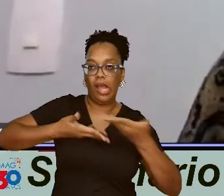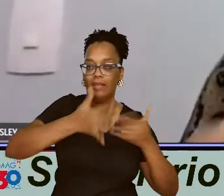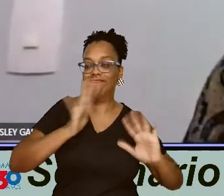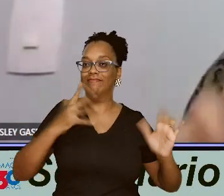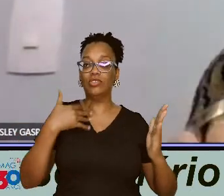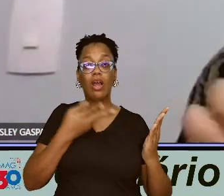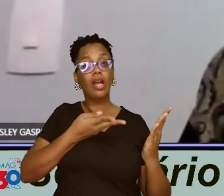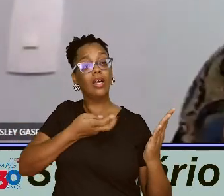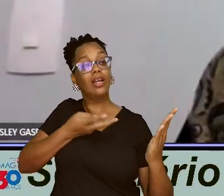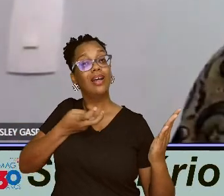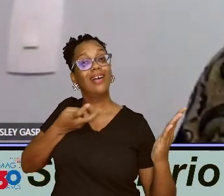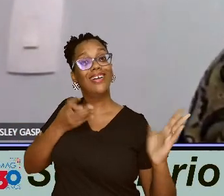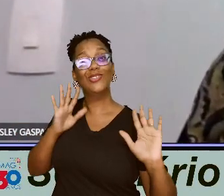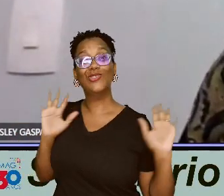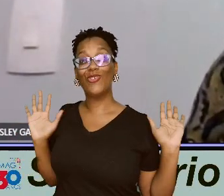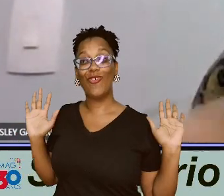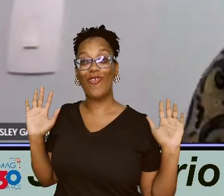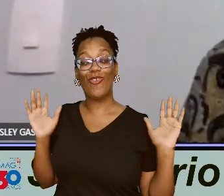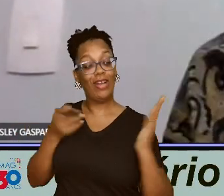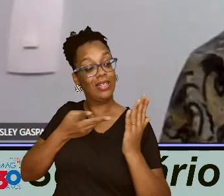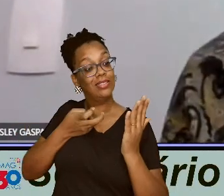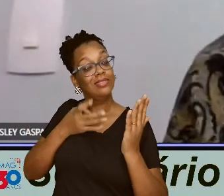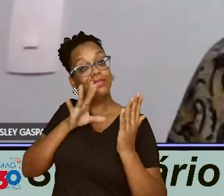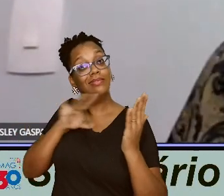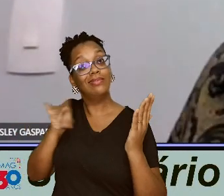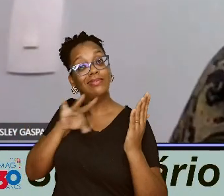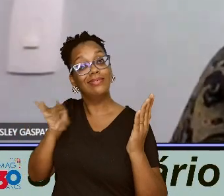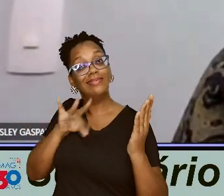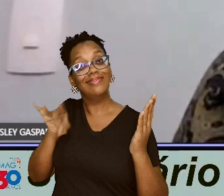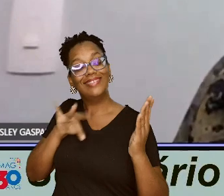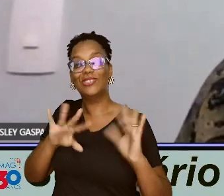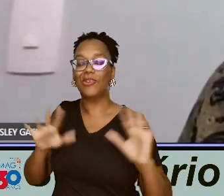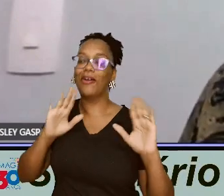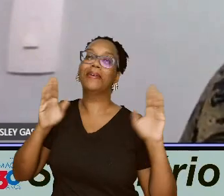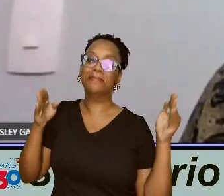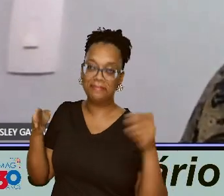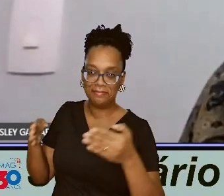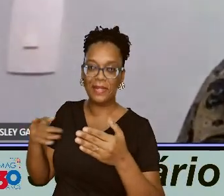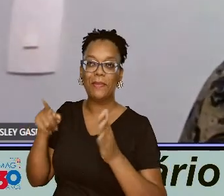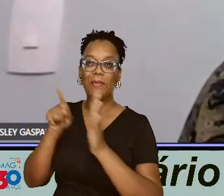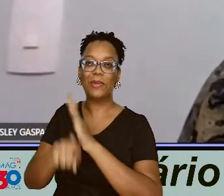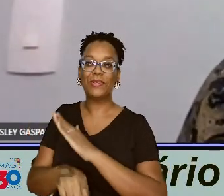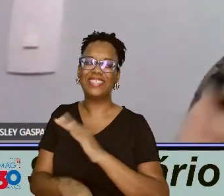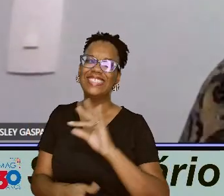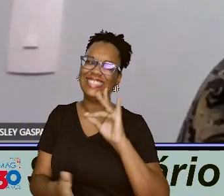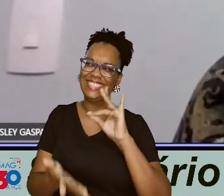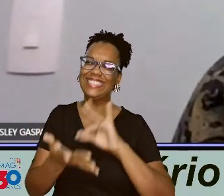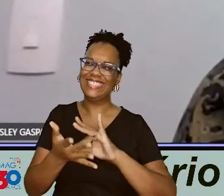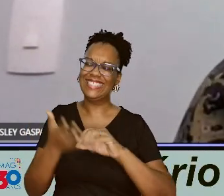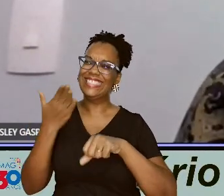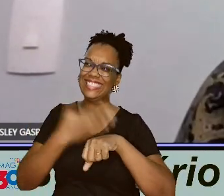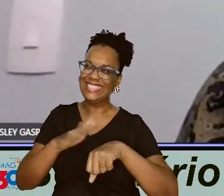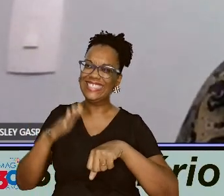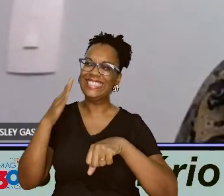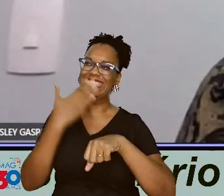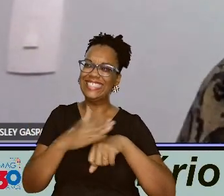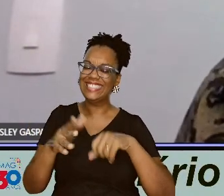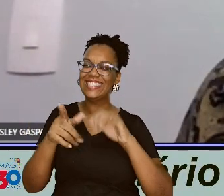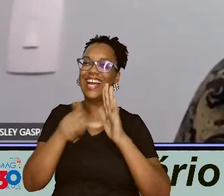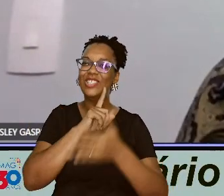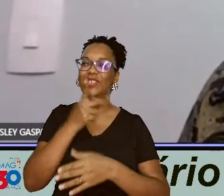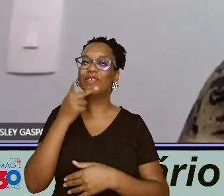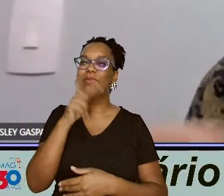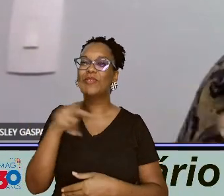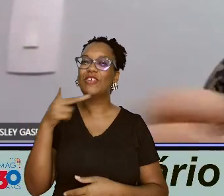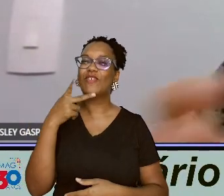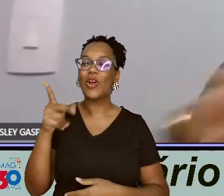tirar os dados, eu tenho que extrair os dados. A gente voltava para as perguntas. Realmente foi um exercício que a professora Cecília